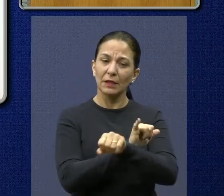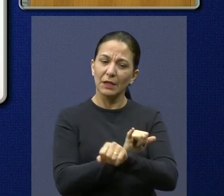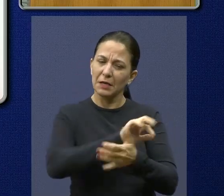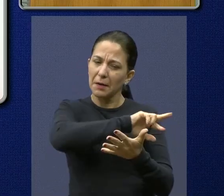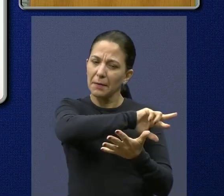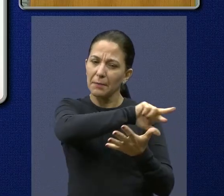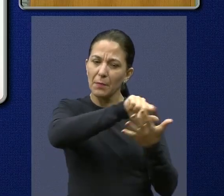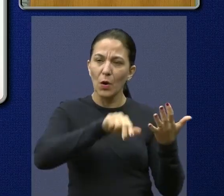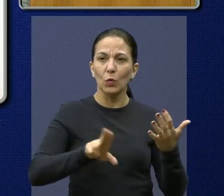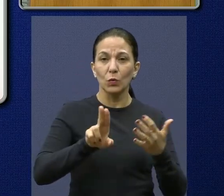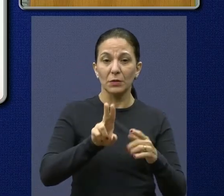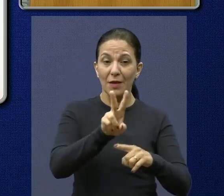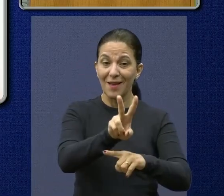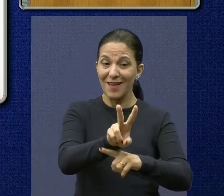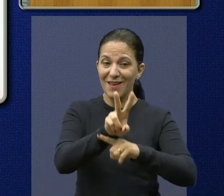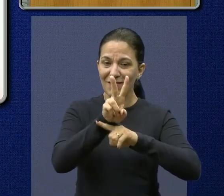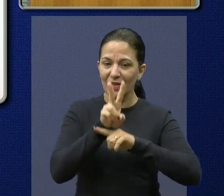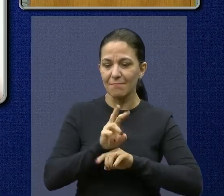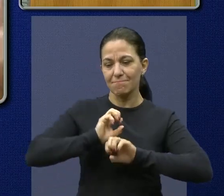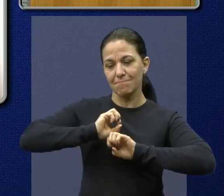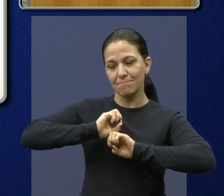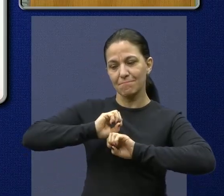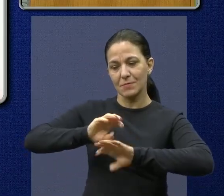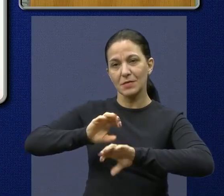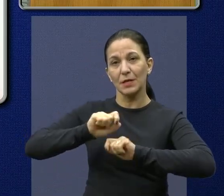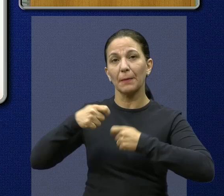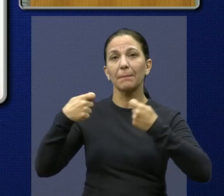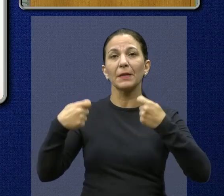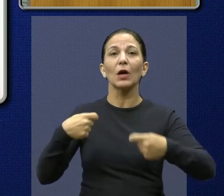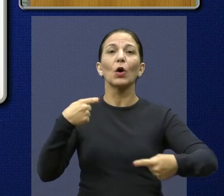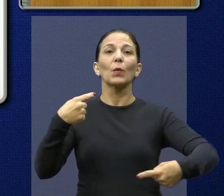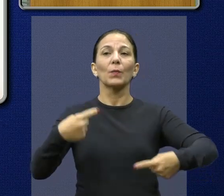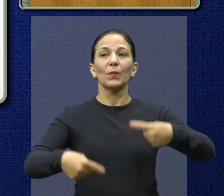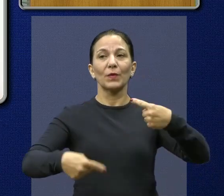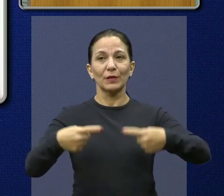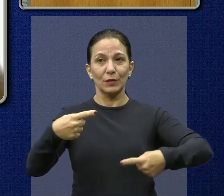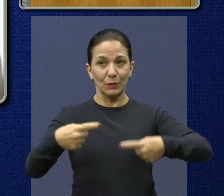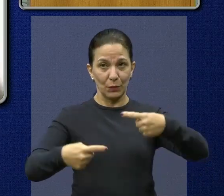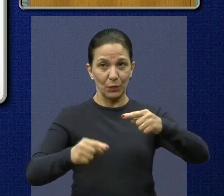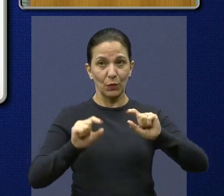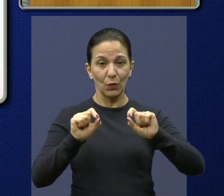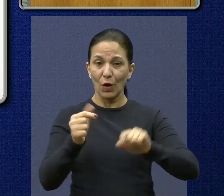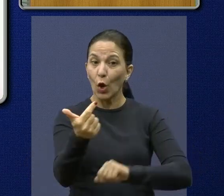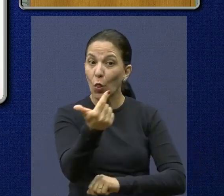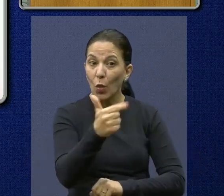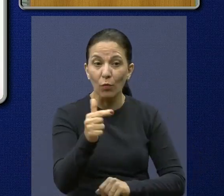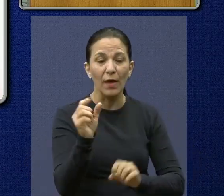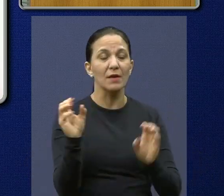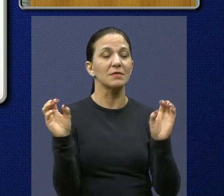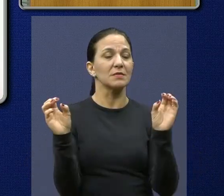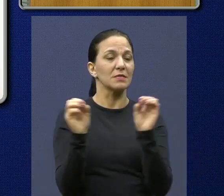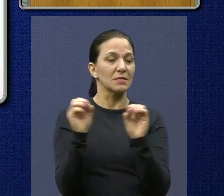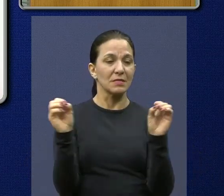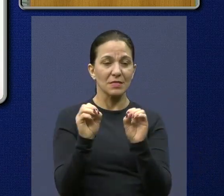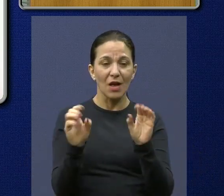para prevenção mesmo, para educação, são políticas públicas, que não existe.